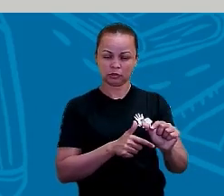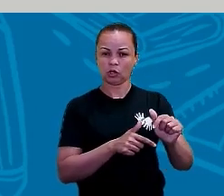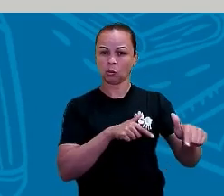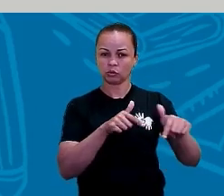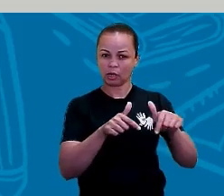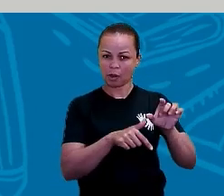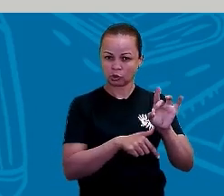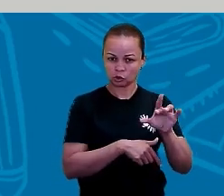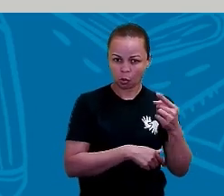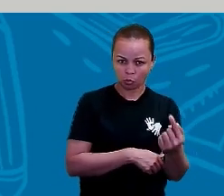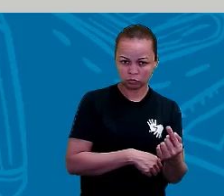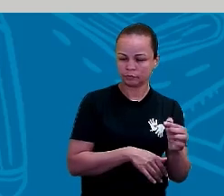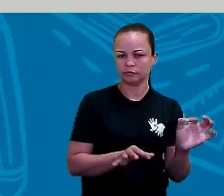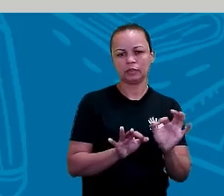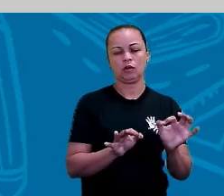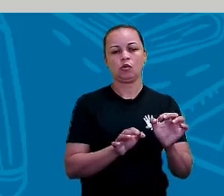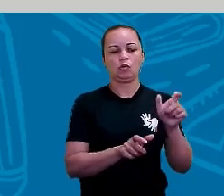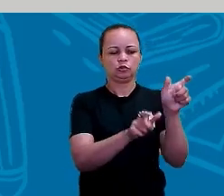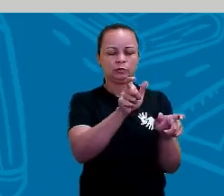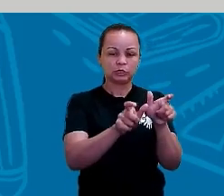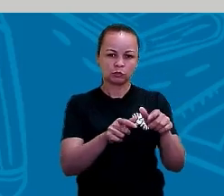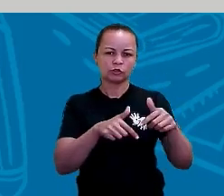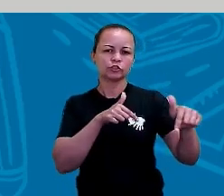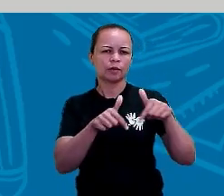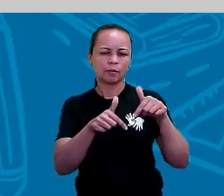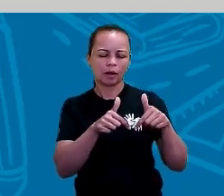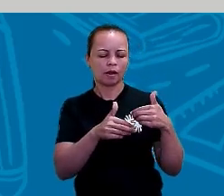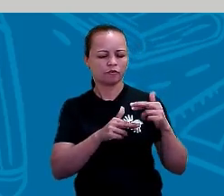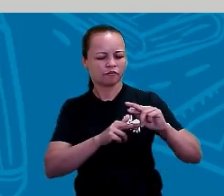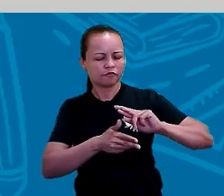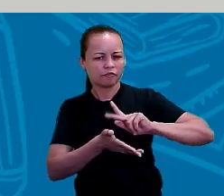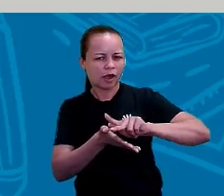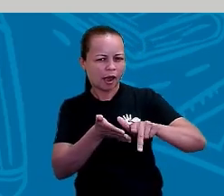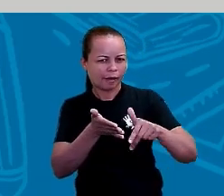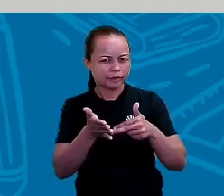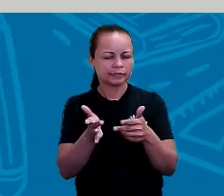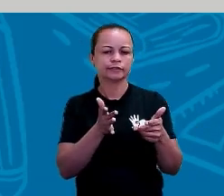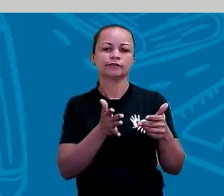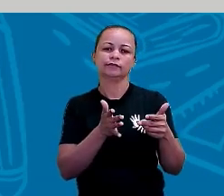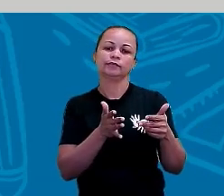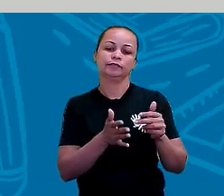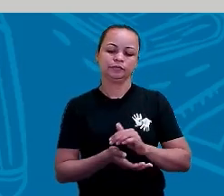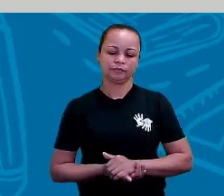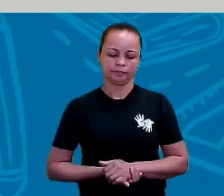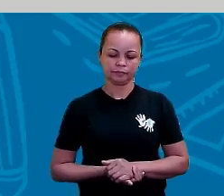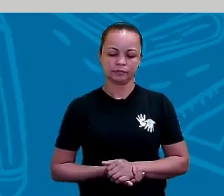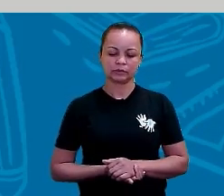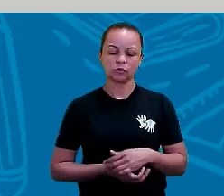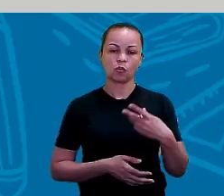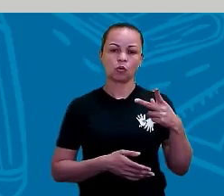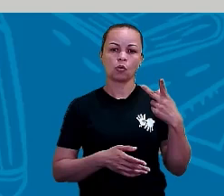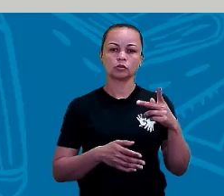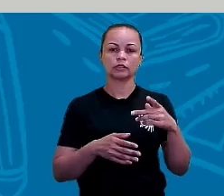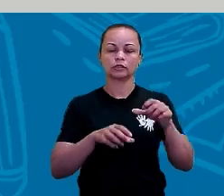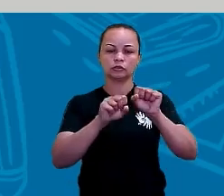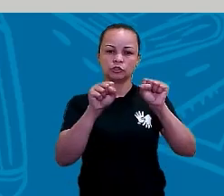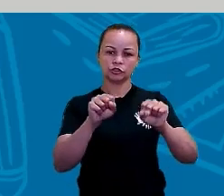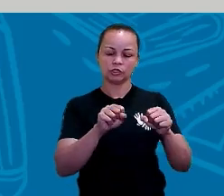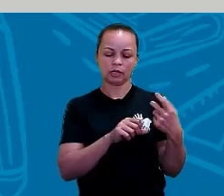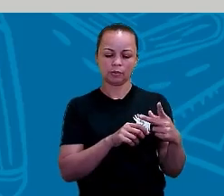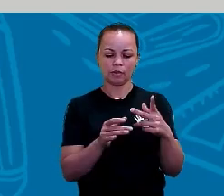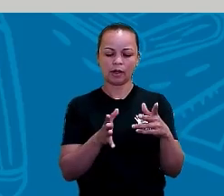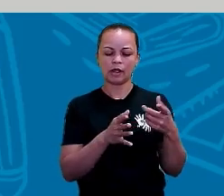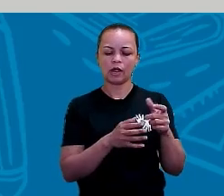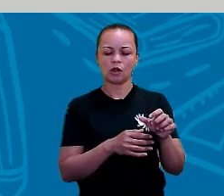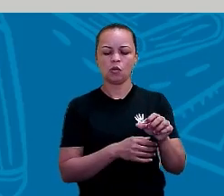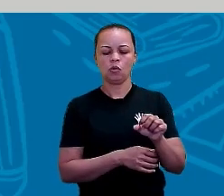tarefa, tá? O operário desenvolve diversas atividades na produção. Outra é o just-in-time,